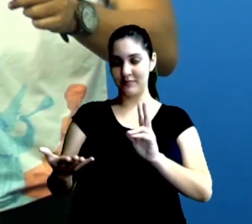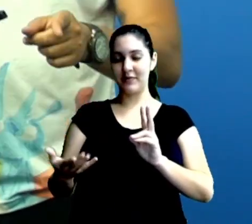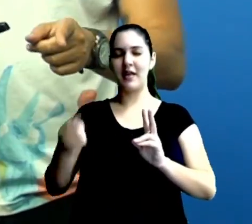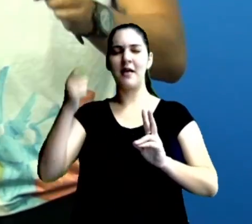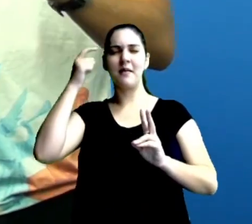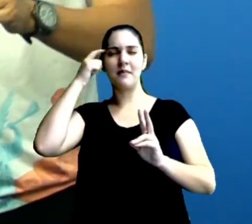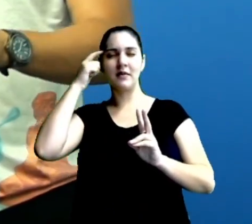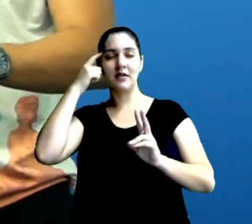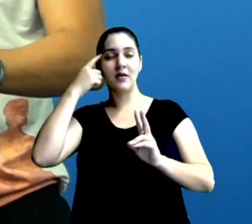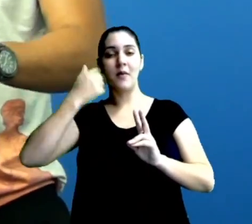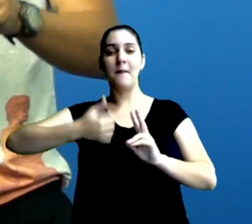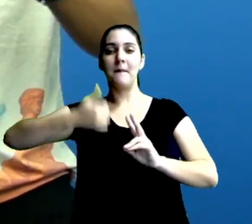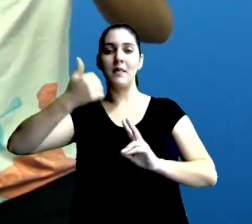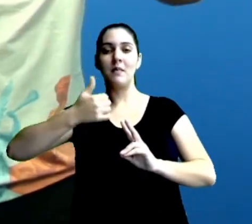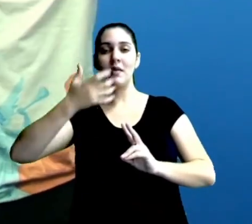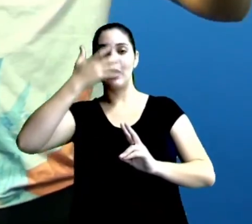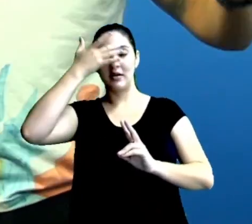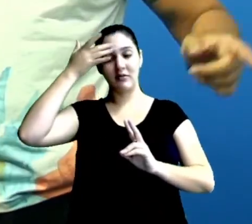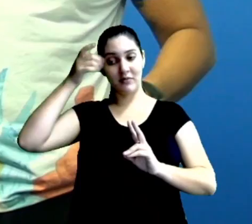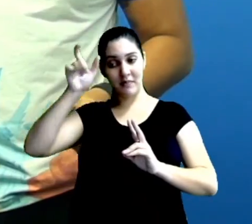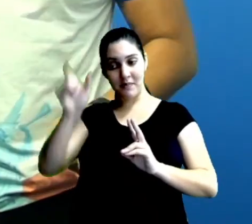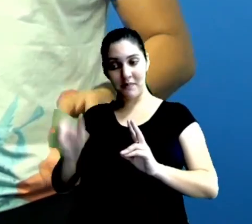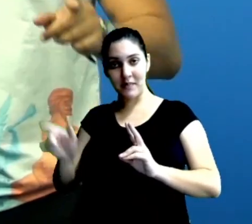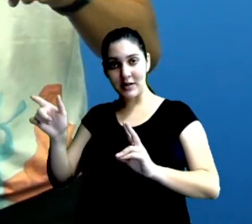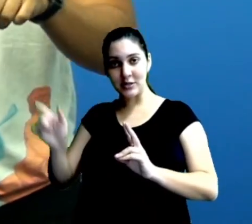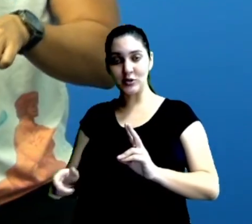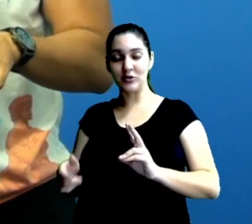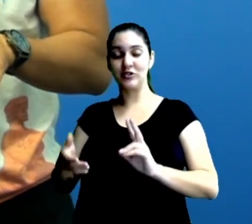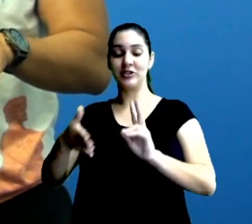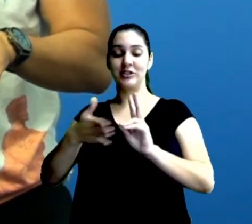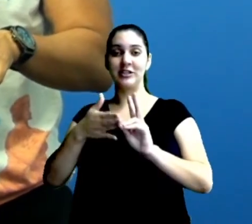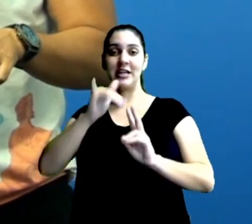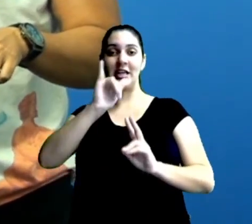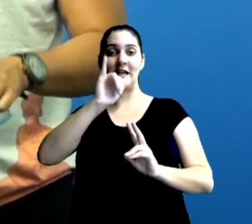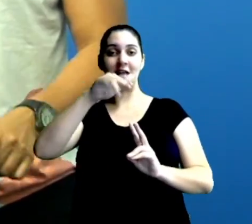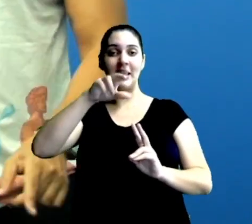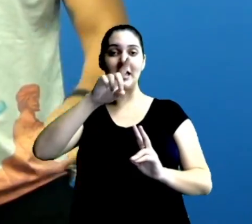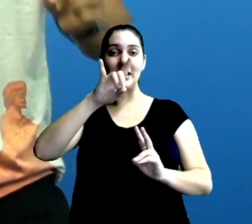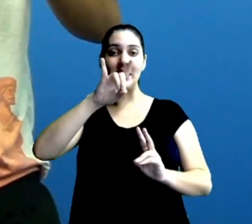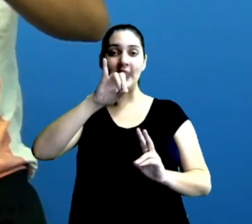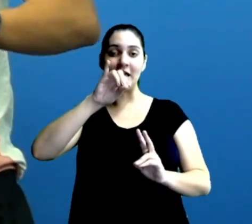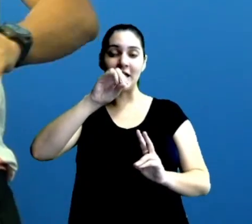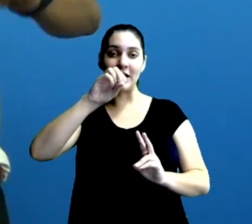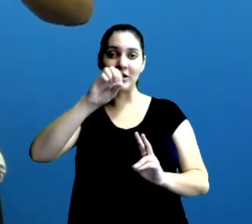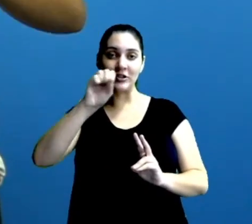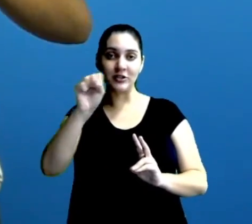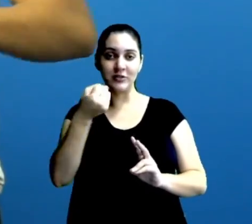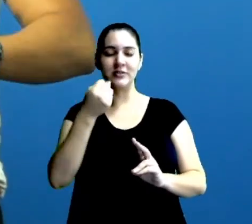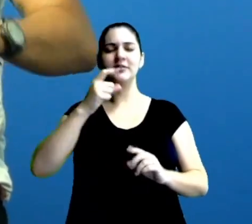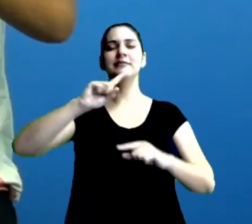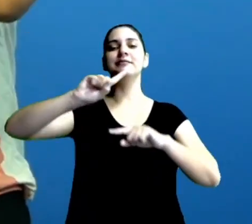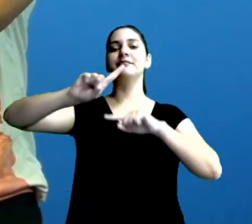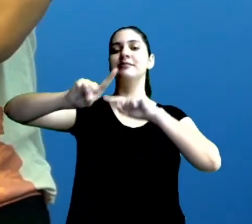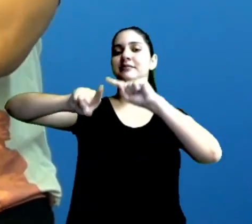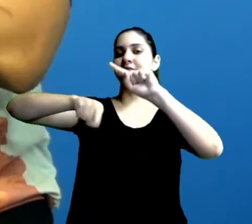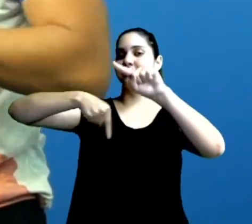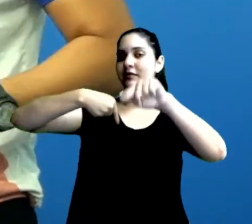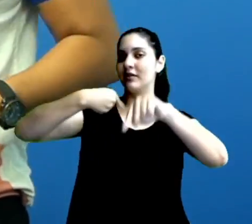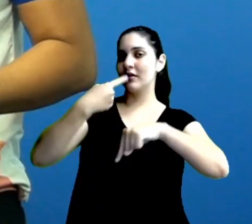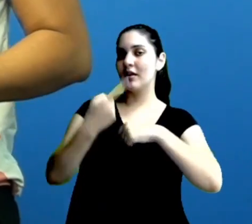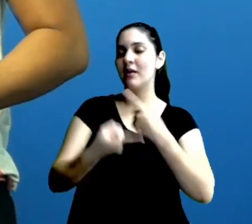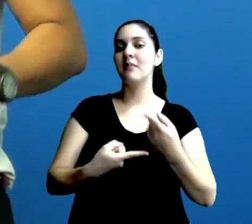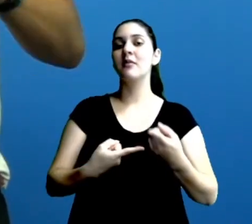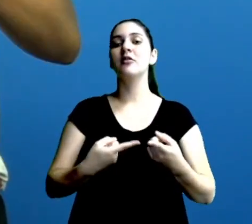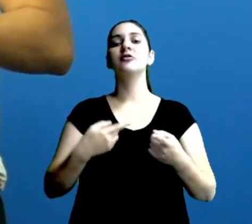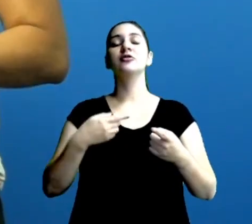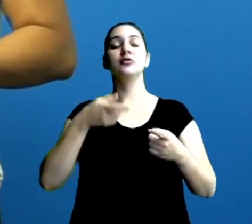Então, por isso que eles chamam os primeiros habitantes do território americano de índios. Então, depois, vai ser interesse